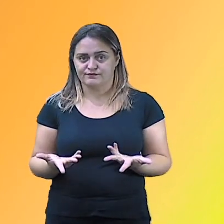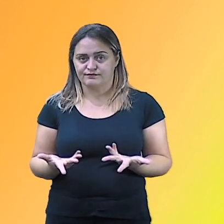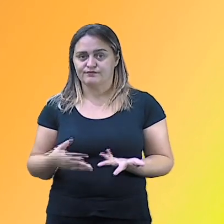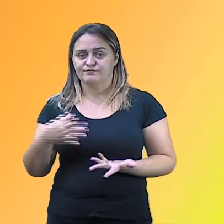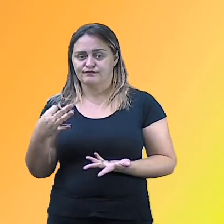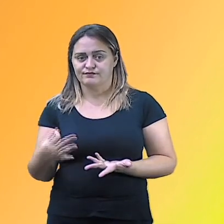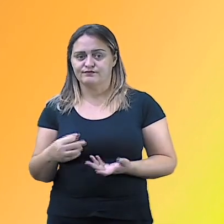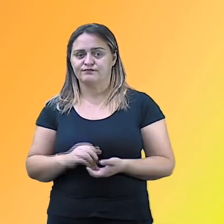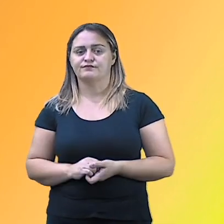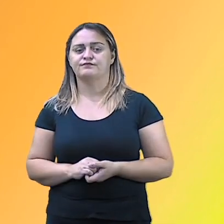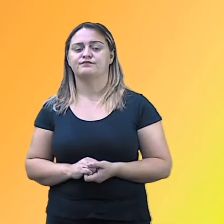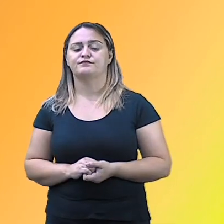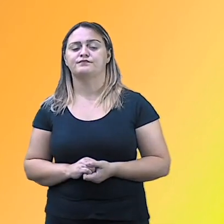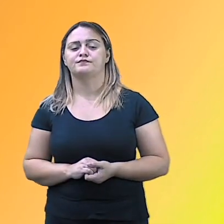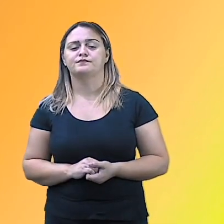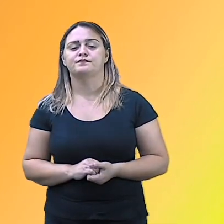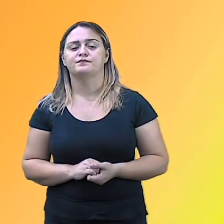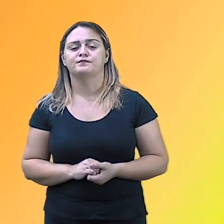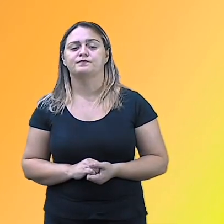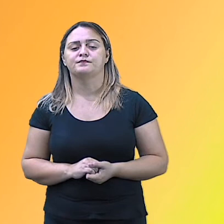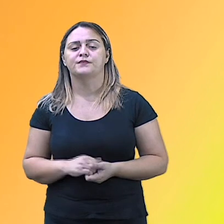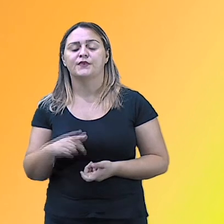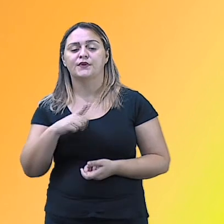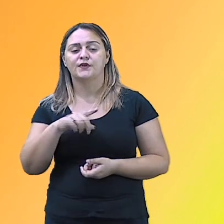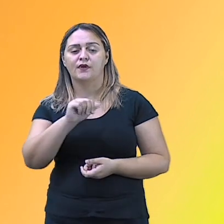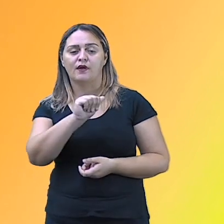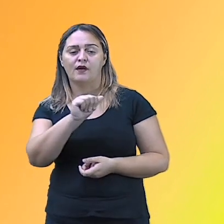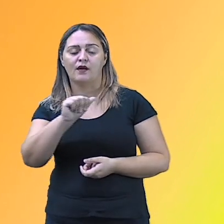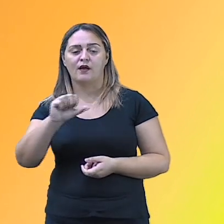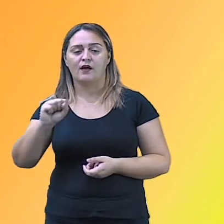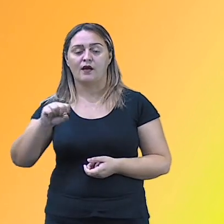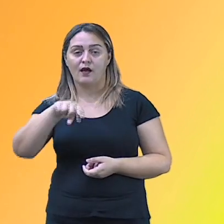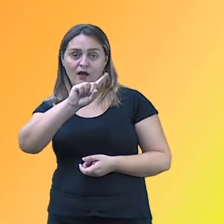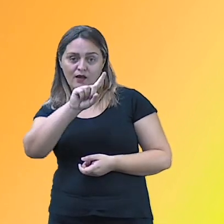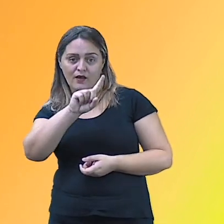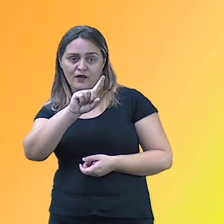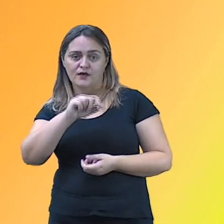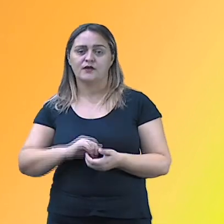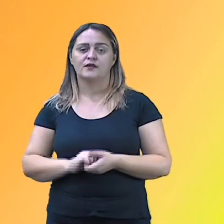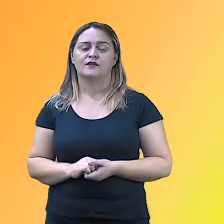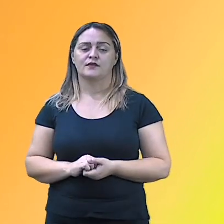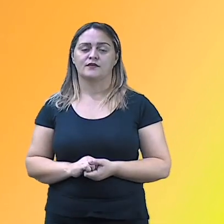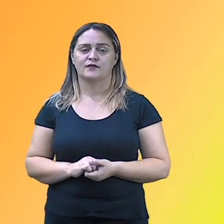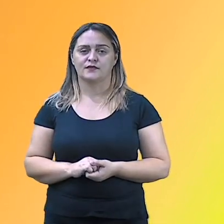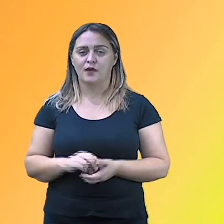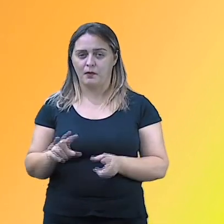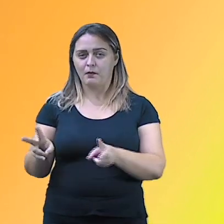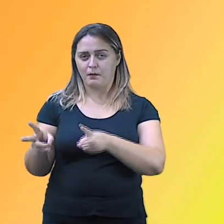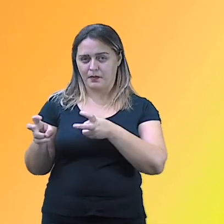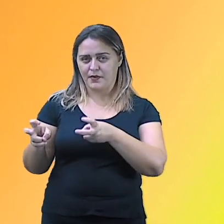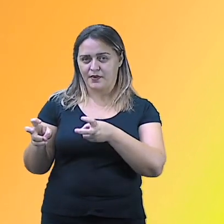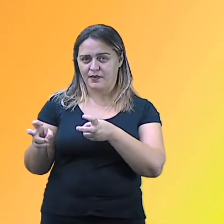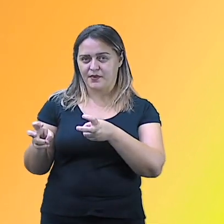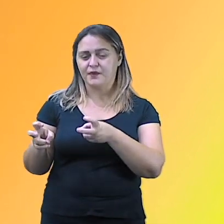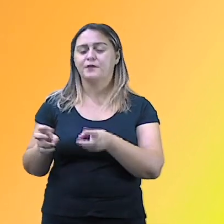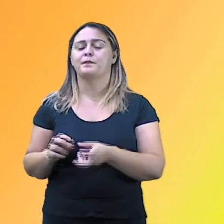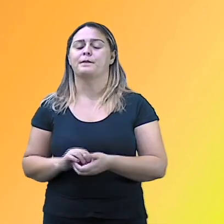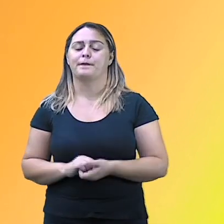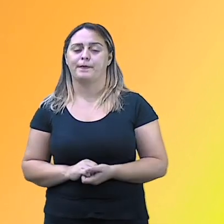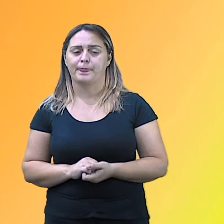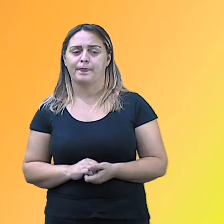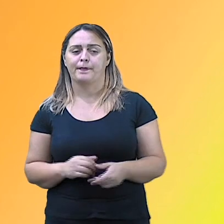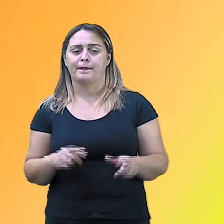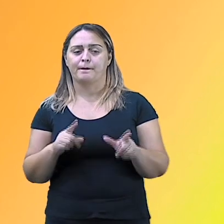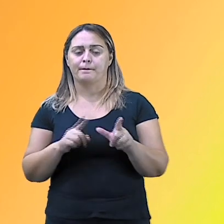dessa preposição, dessa união da crase, não é mesmo? Acentuação grave aqui, isso aí. Então, esse